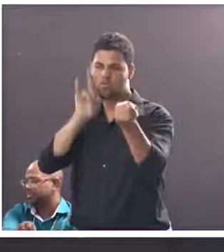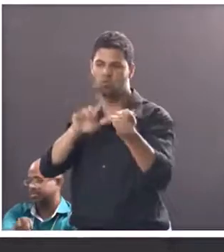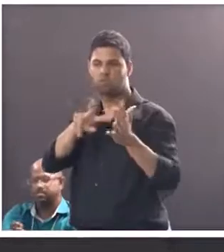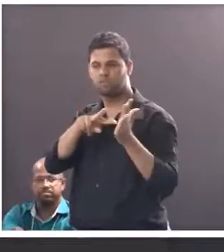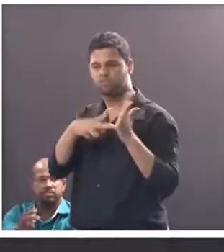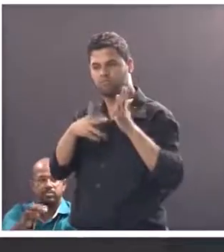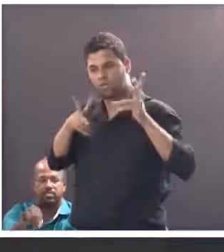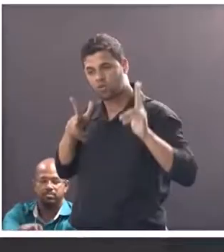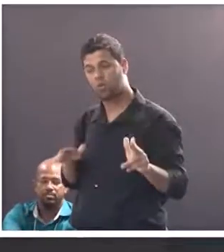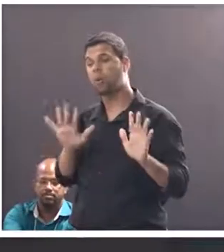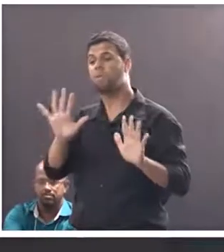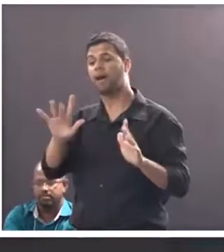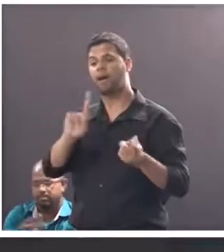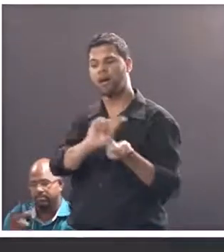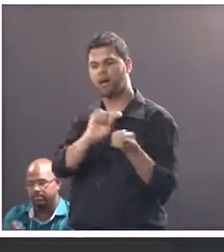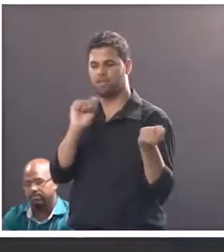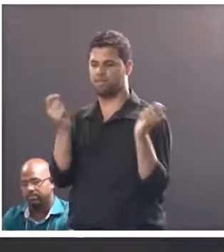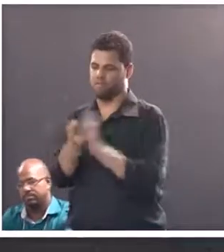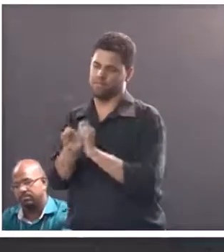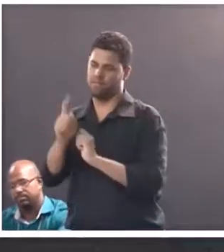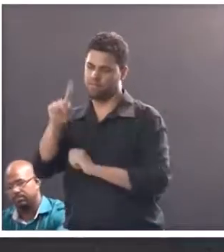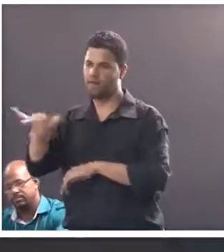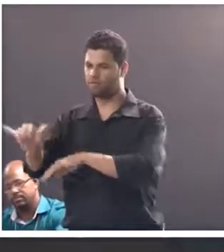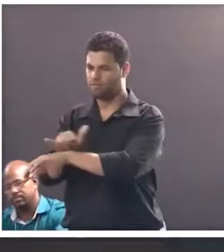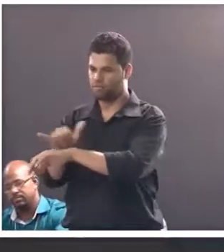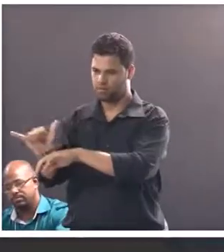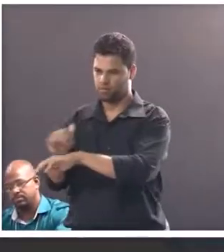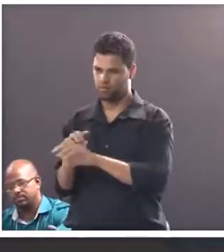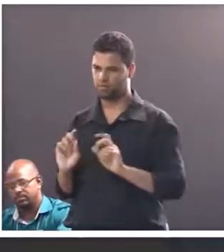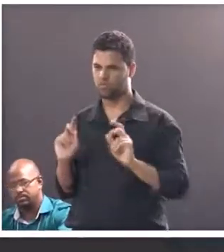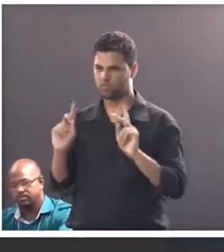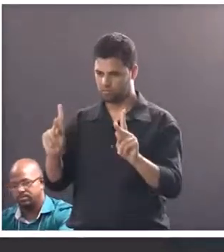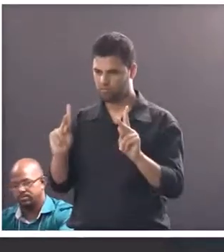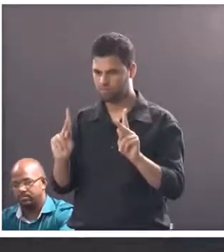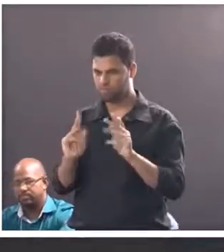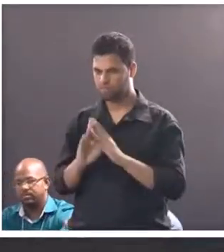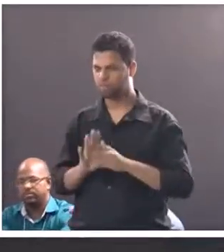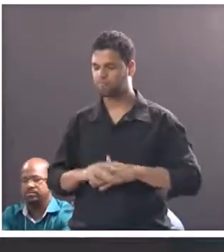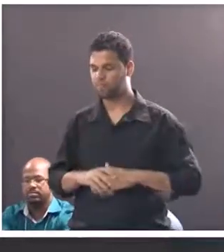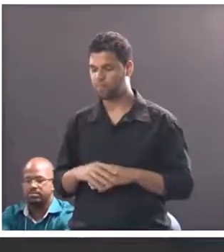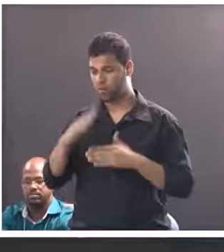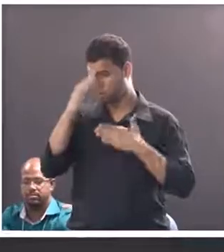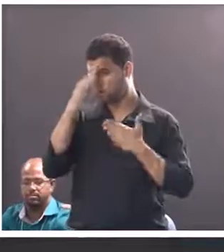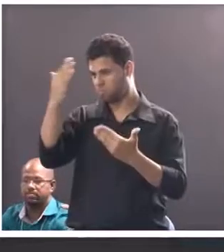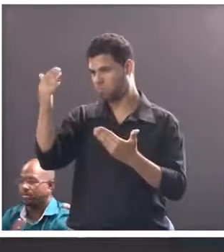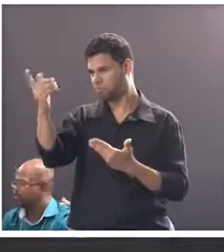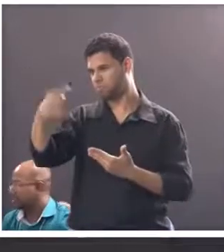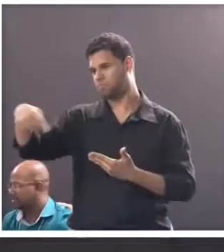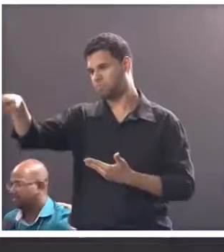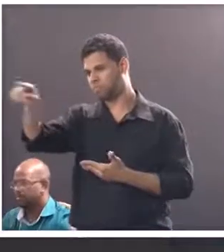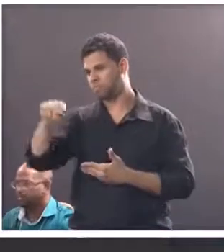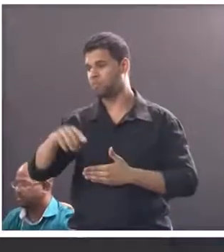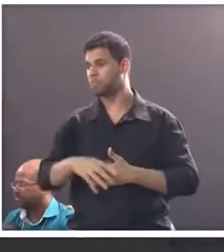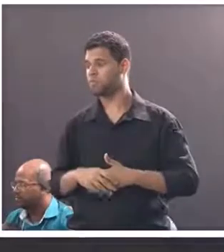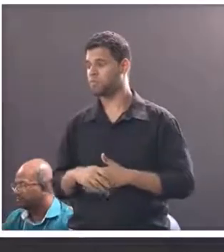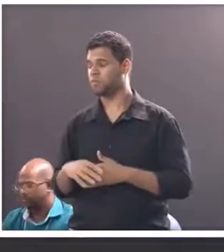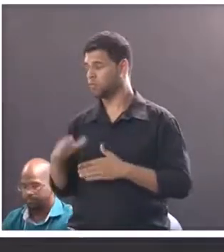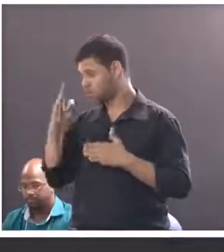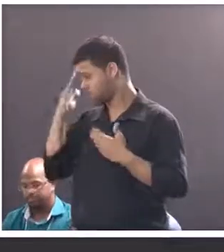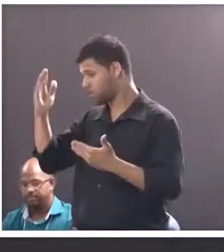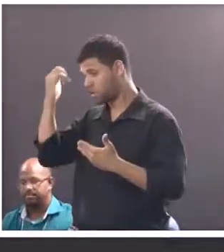porém fazendo uma adaptação. Tá bom, gente? Então minha fala foi até aqui. Obrigado, Jaf, pela oportunidade, pelo